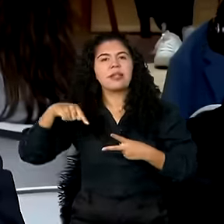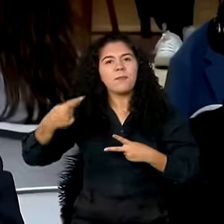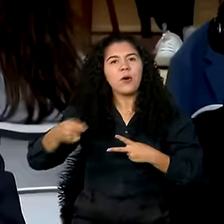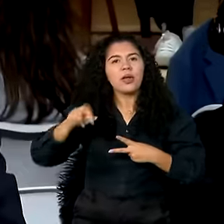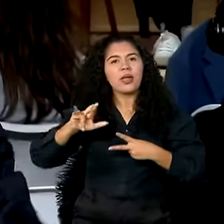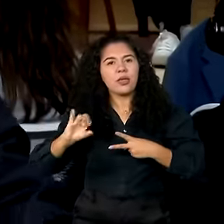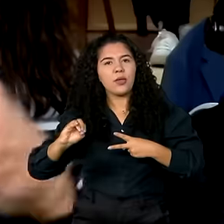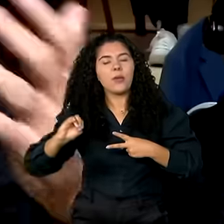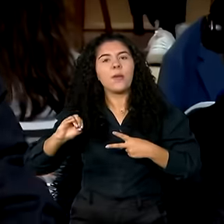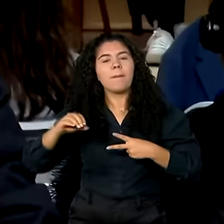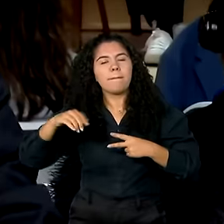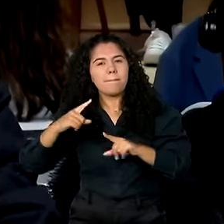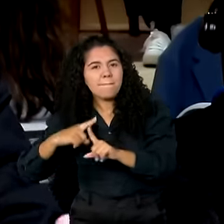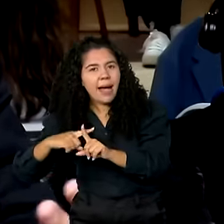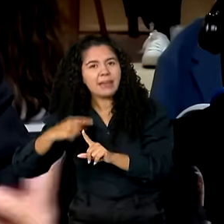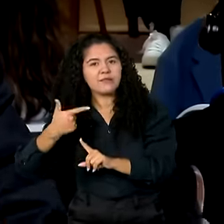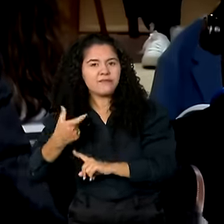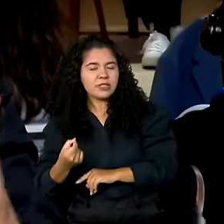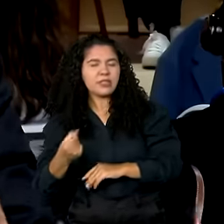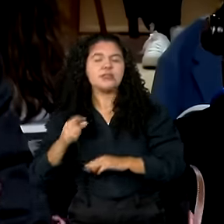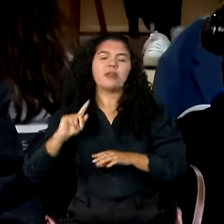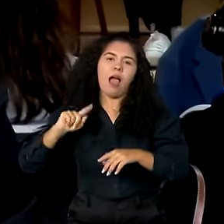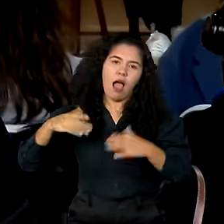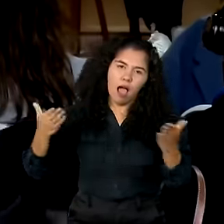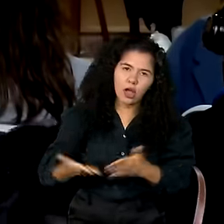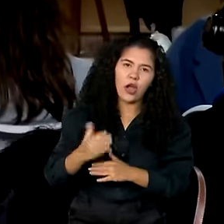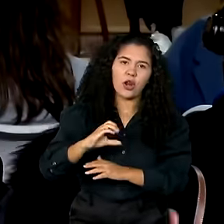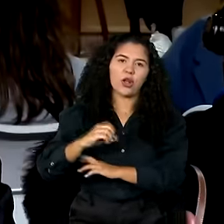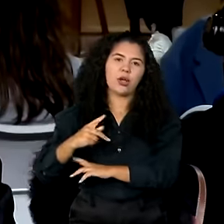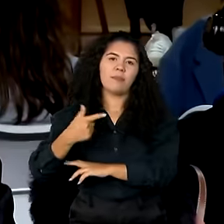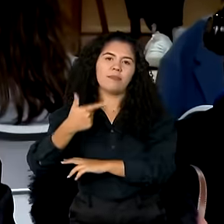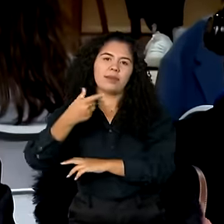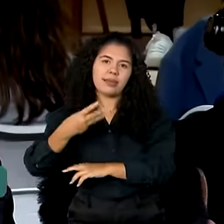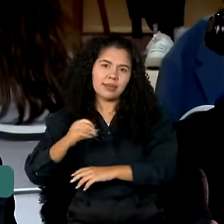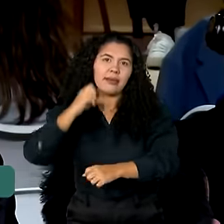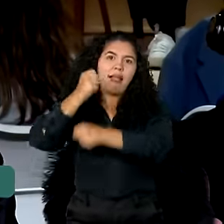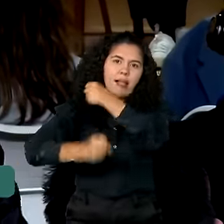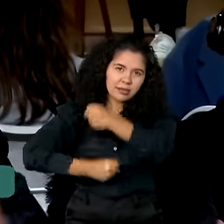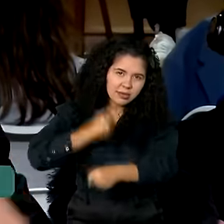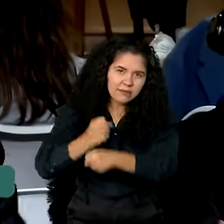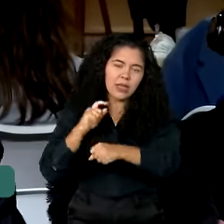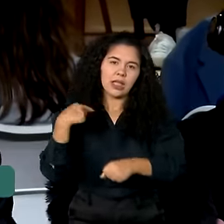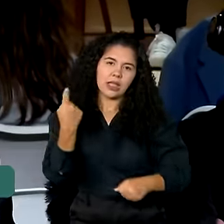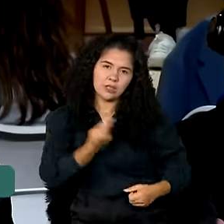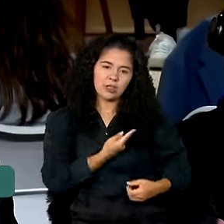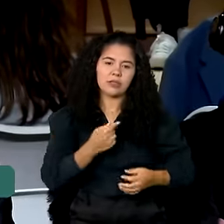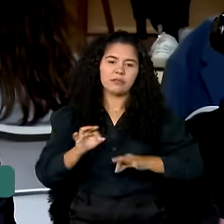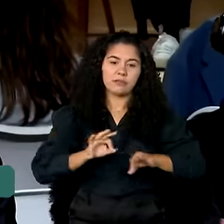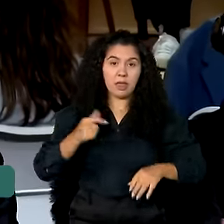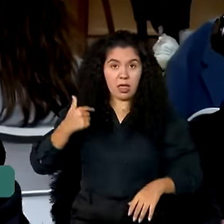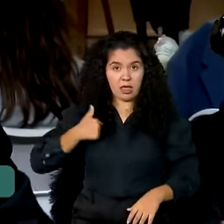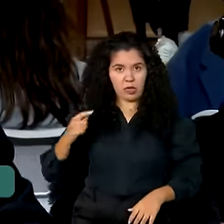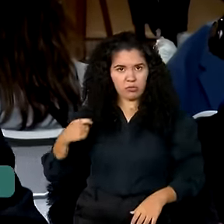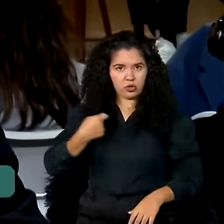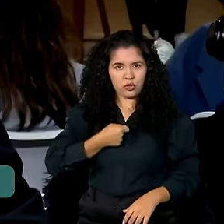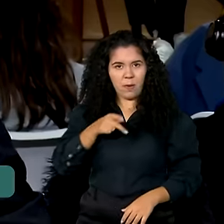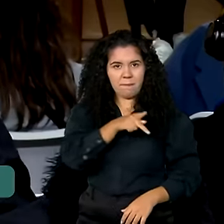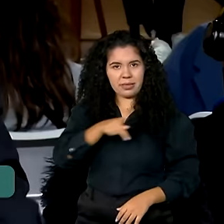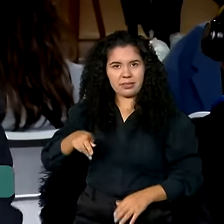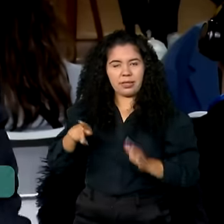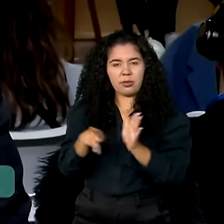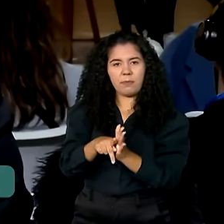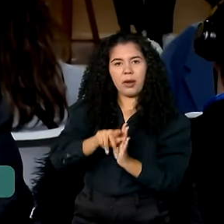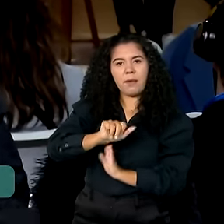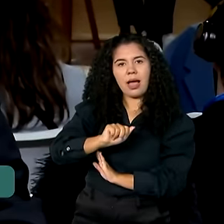de atenção do mundo, graças ao trabalho que a gente está fazendo agora nesse nosso governo. Eu, como presidente da Apex, que